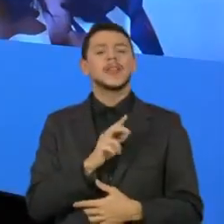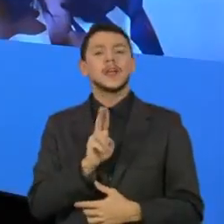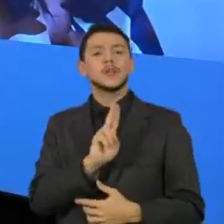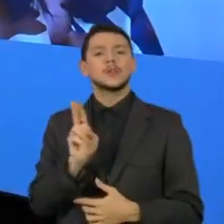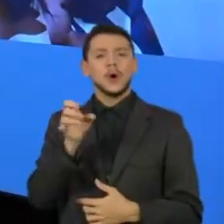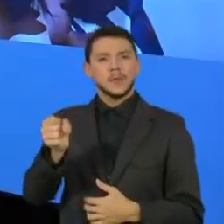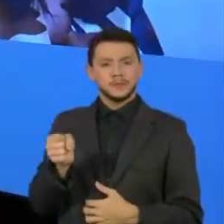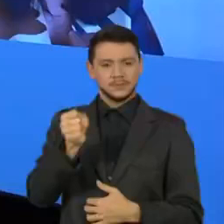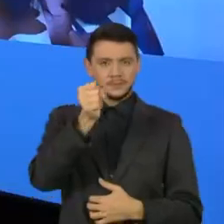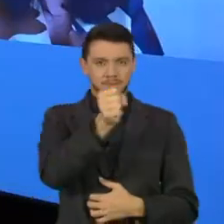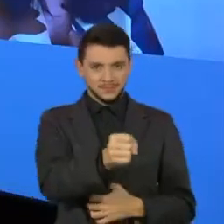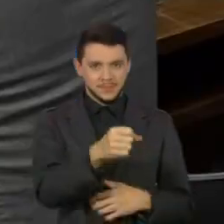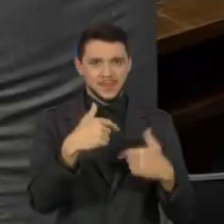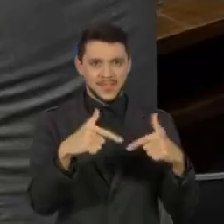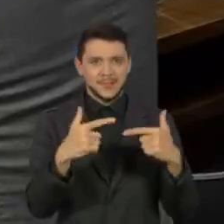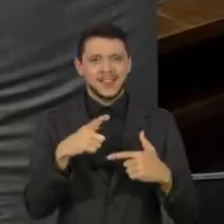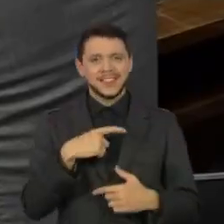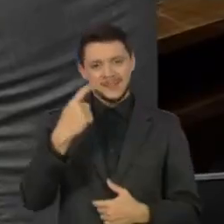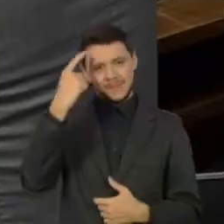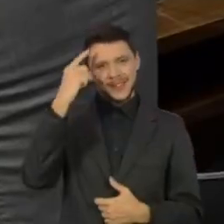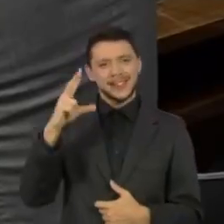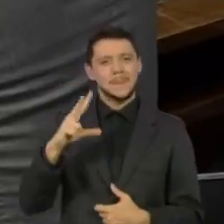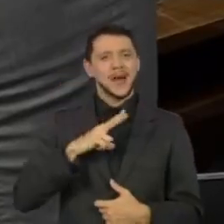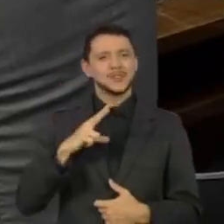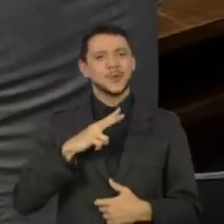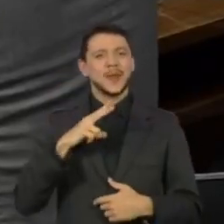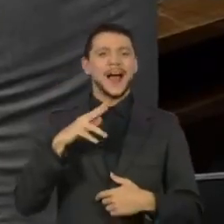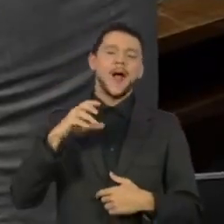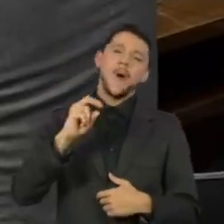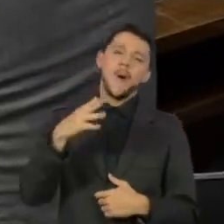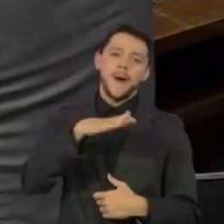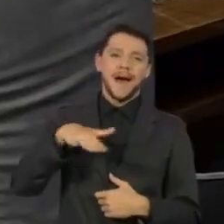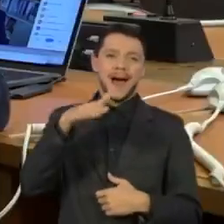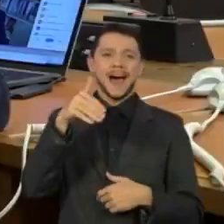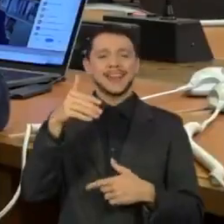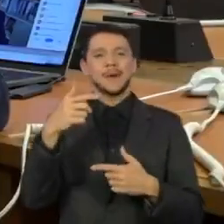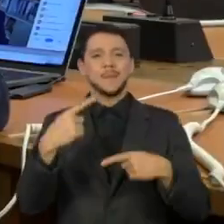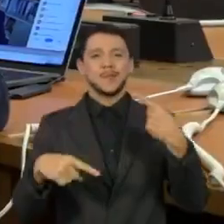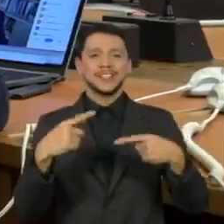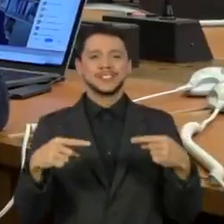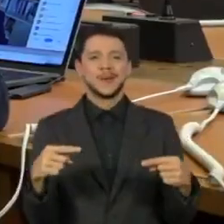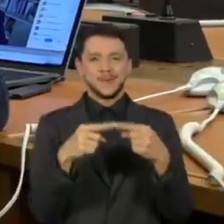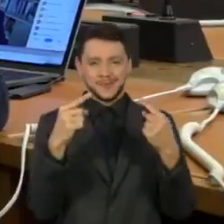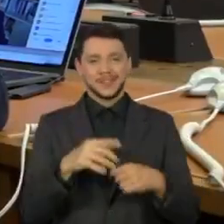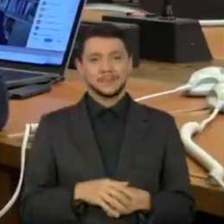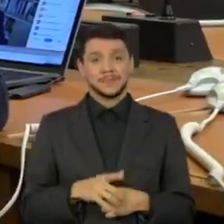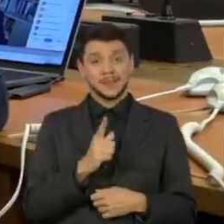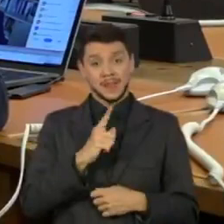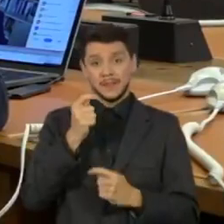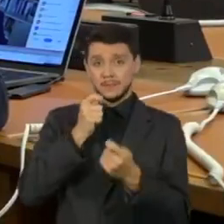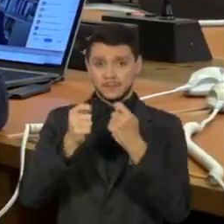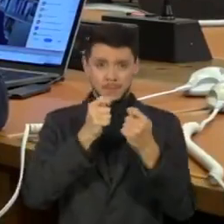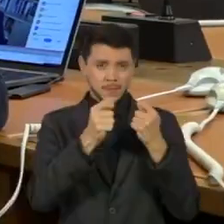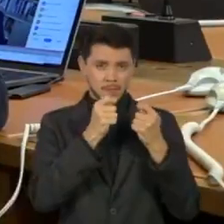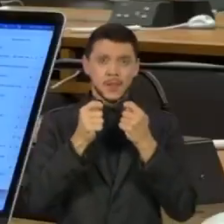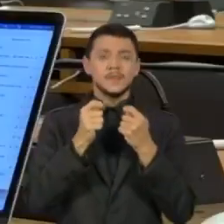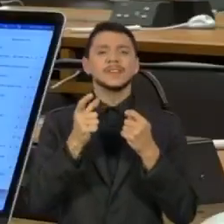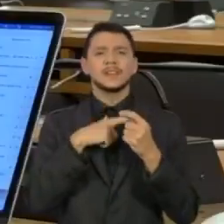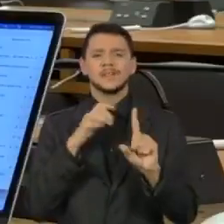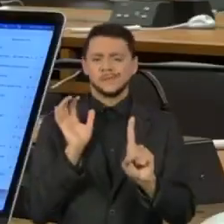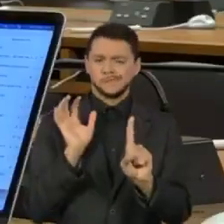profissionais com base em critérios pessoais e políticos durante as entrevistas foram relatados também